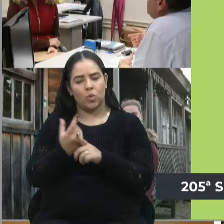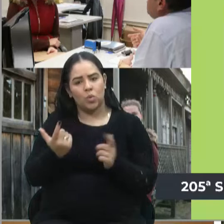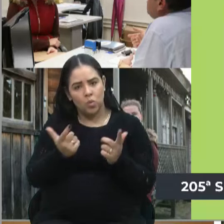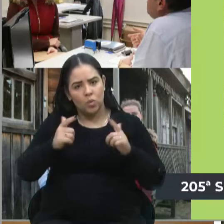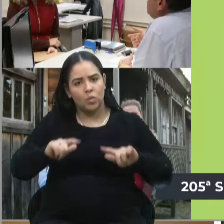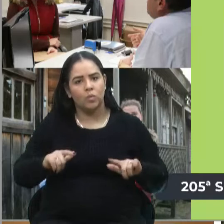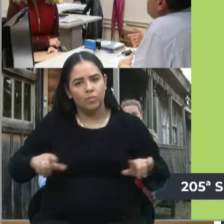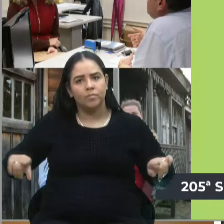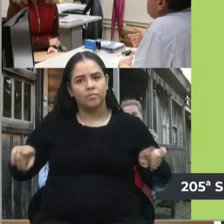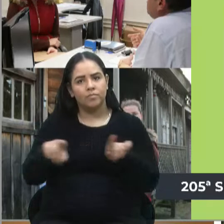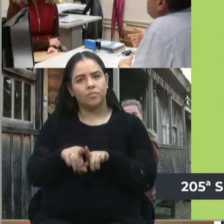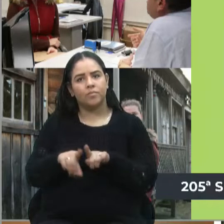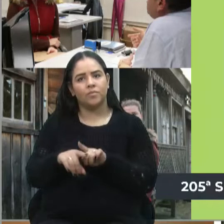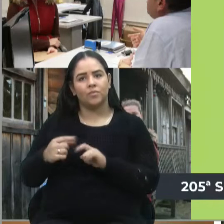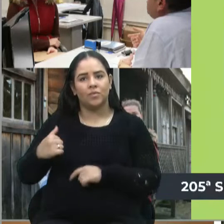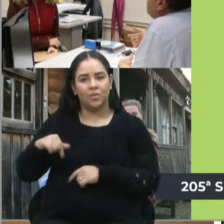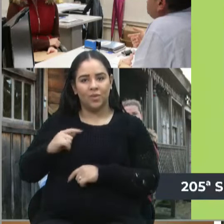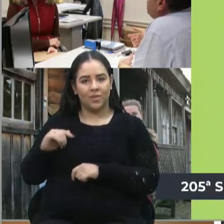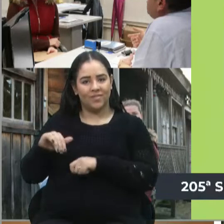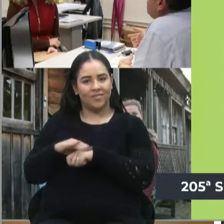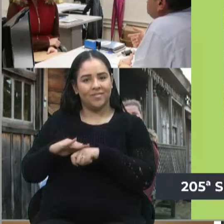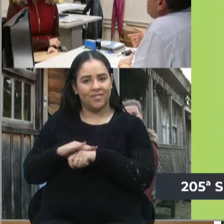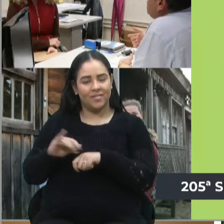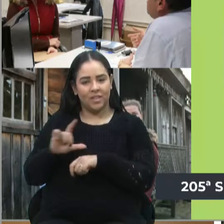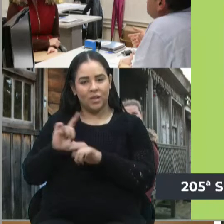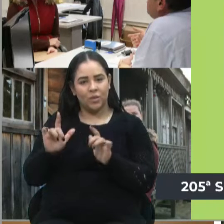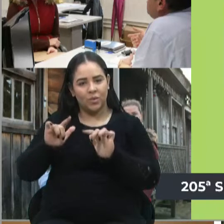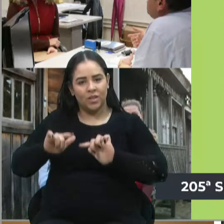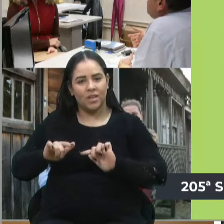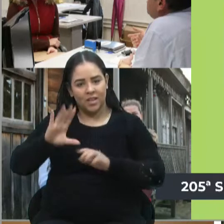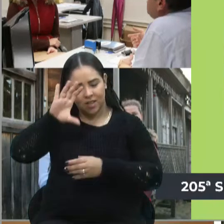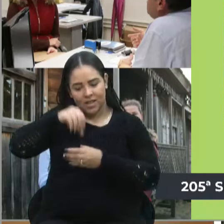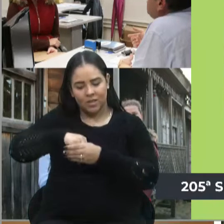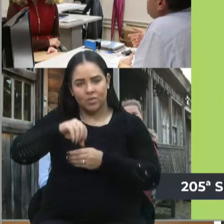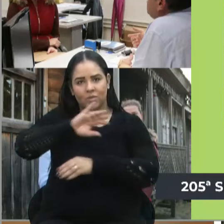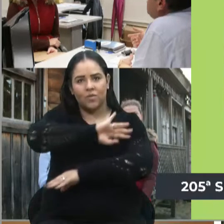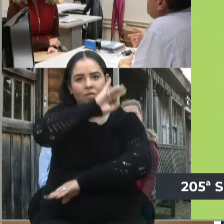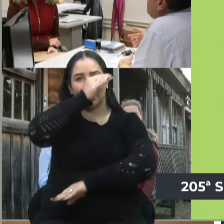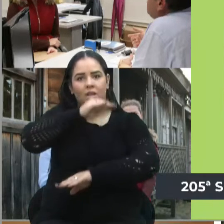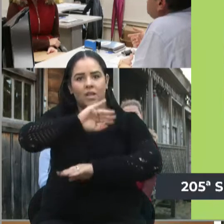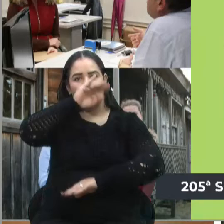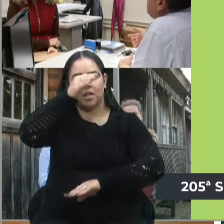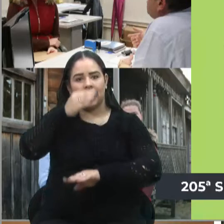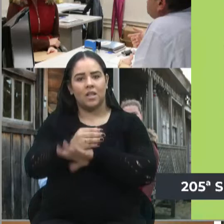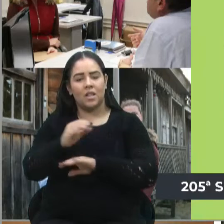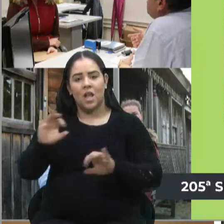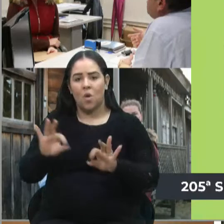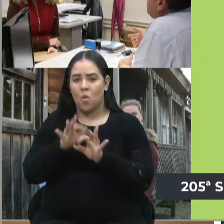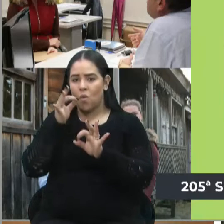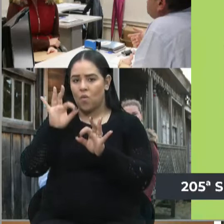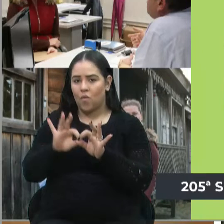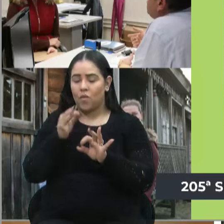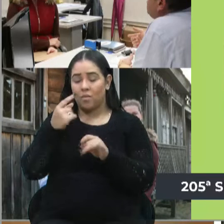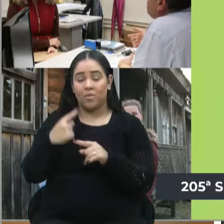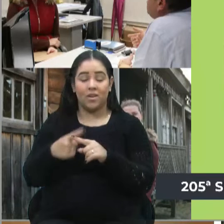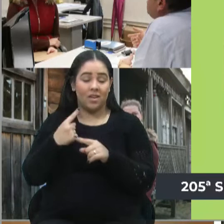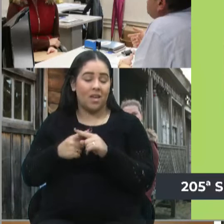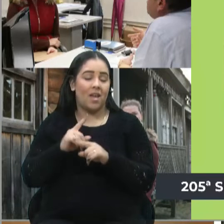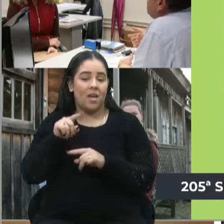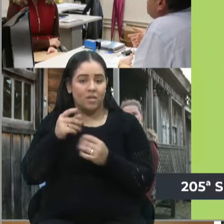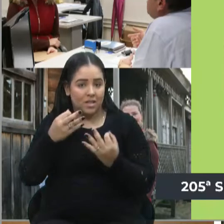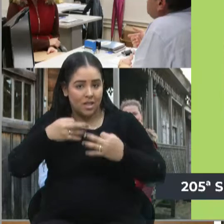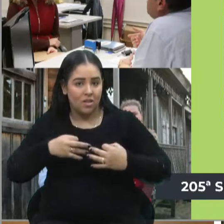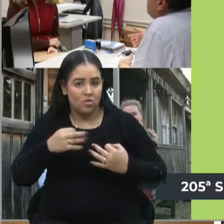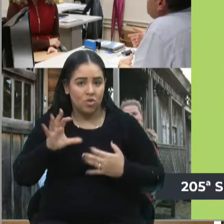Até conversamos que existe um espaço dentro dos pavilhões da Festa da Uva, que seria o ideal, porque a festa já acontece